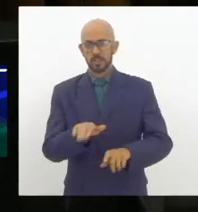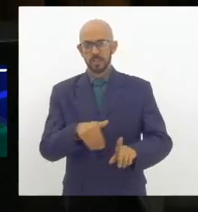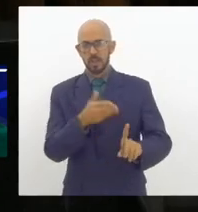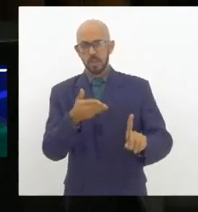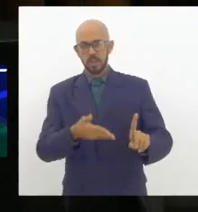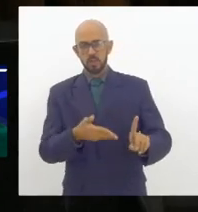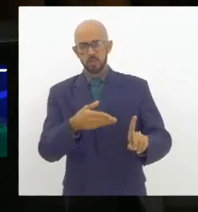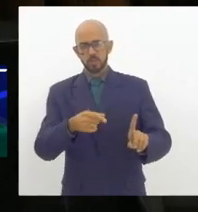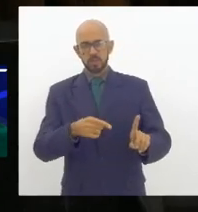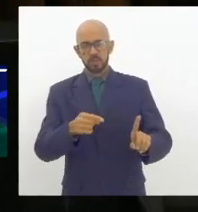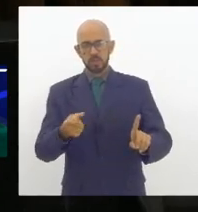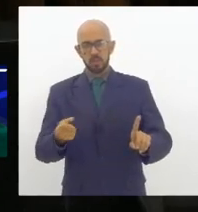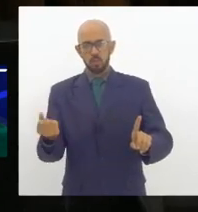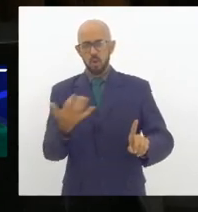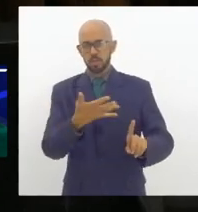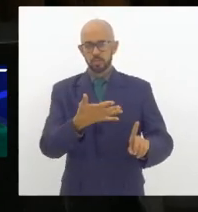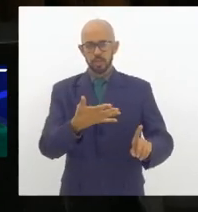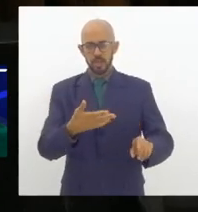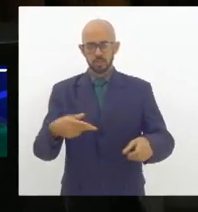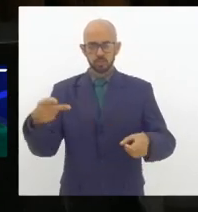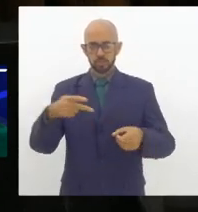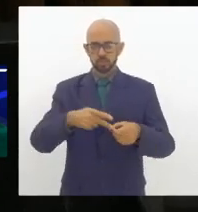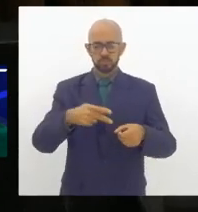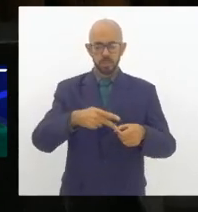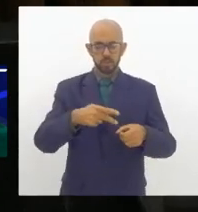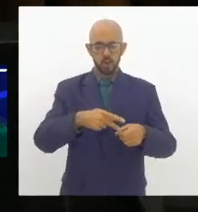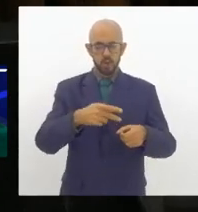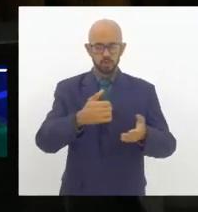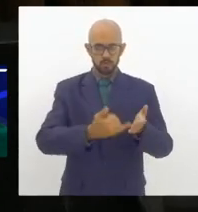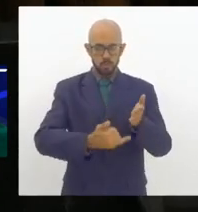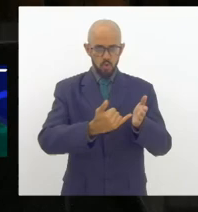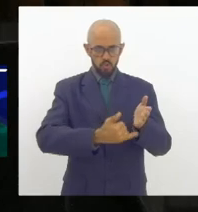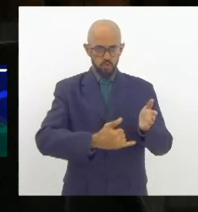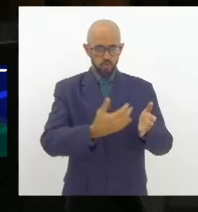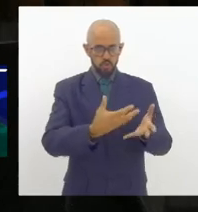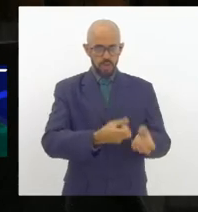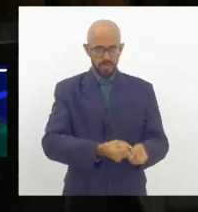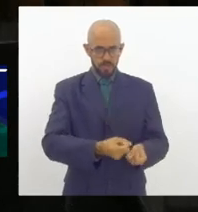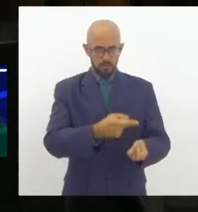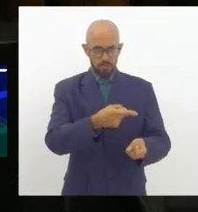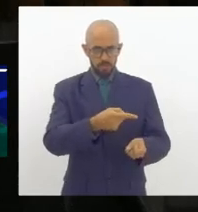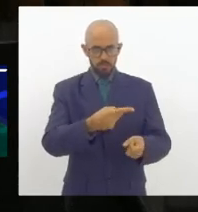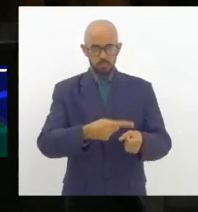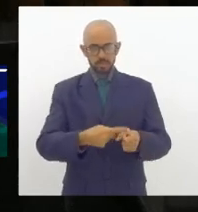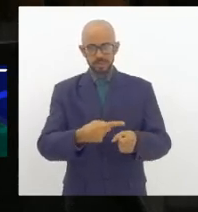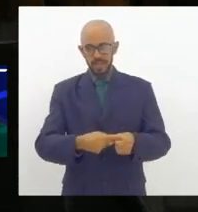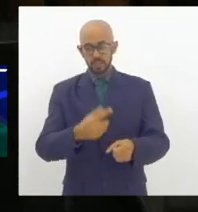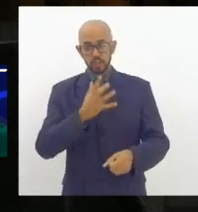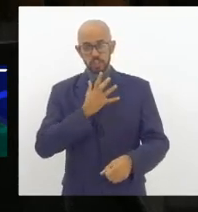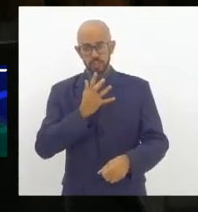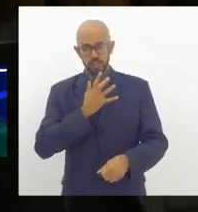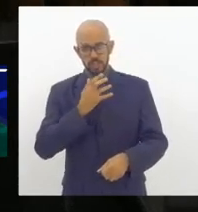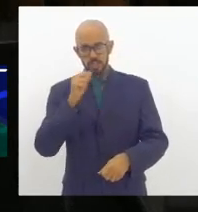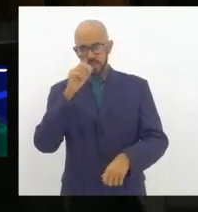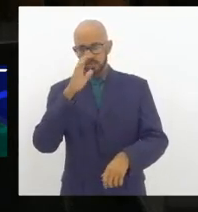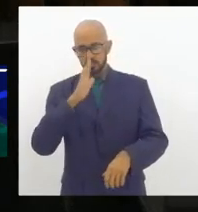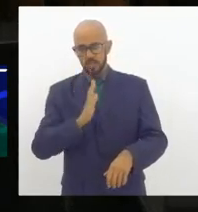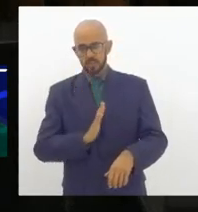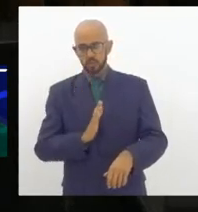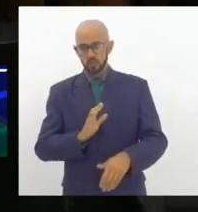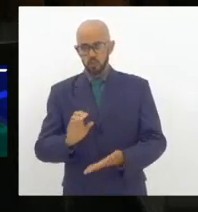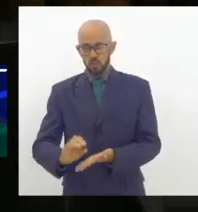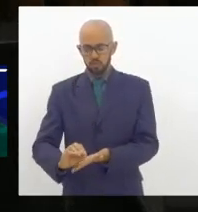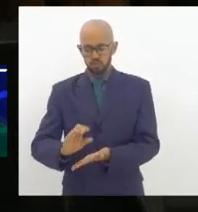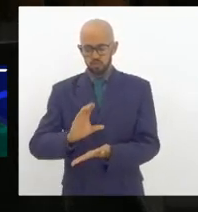pelo volume de royalties de petróleo que recebe mas cidade mais rica do Brasil com maior renda per